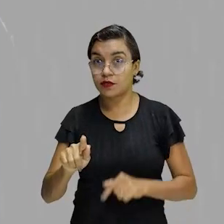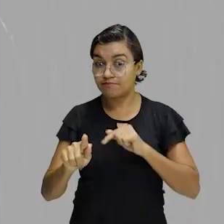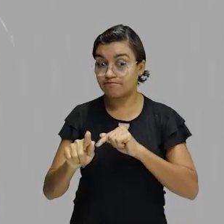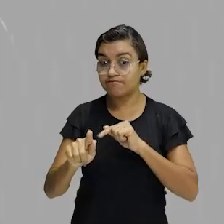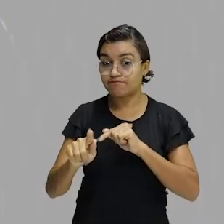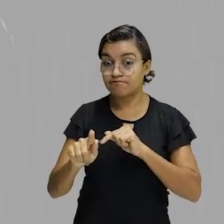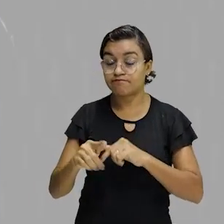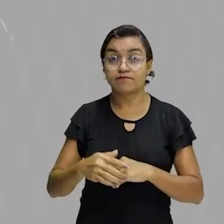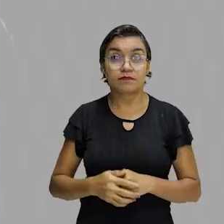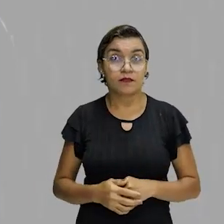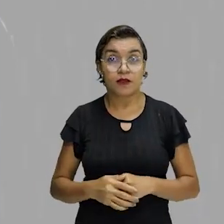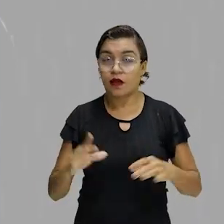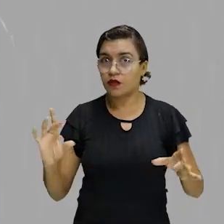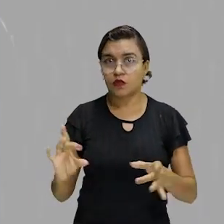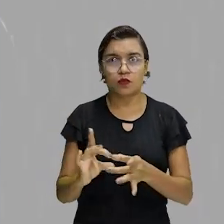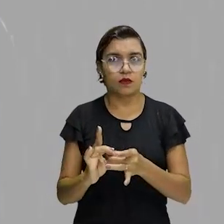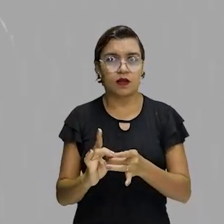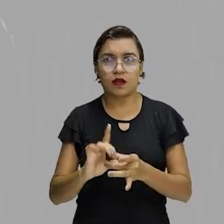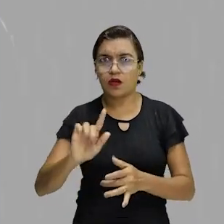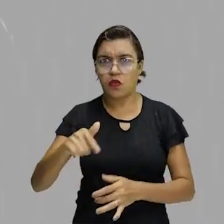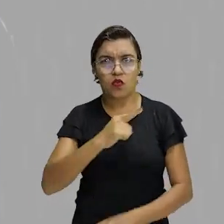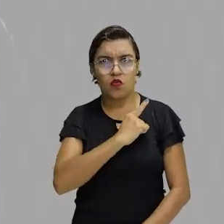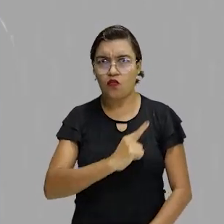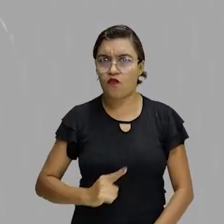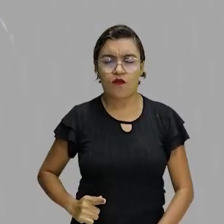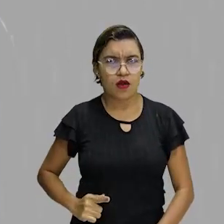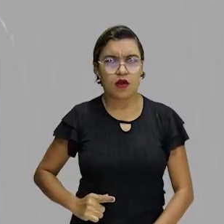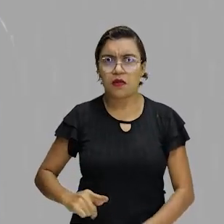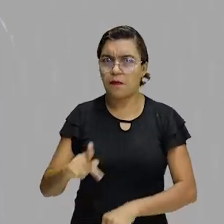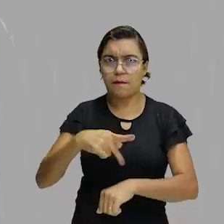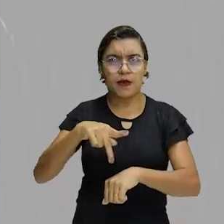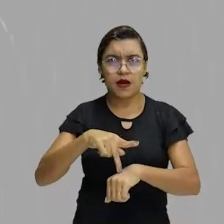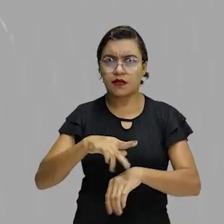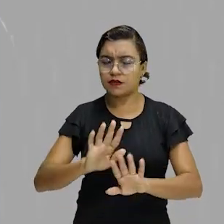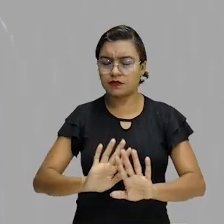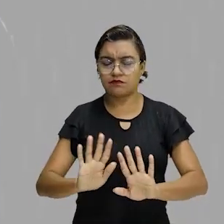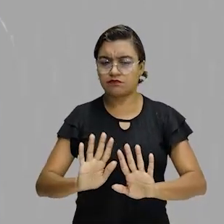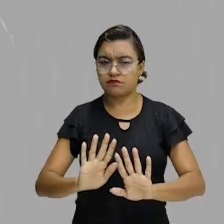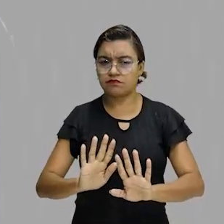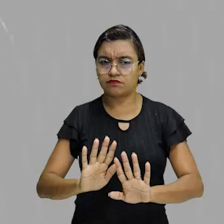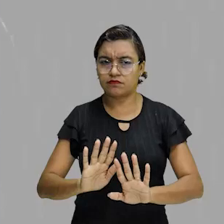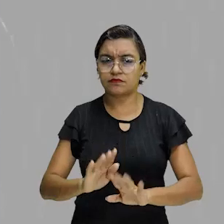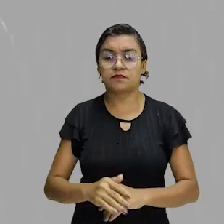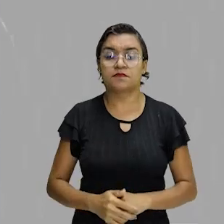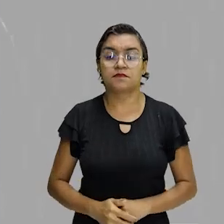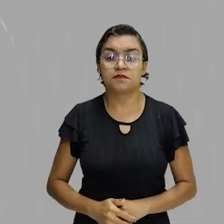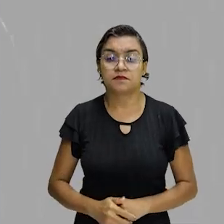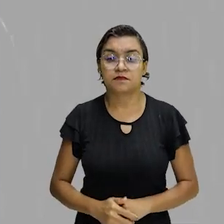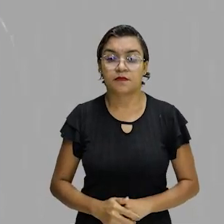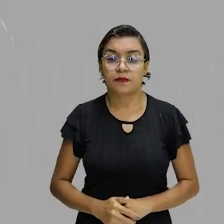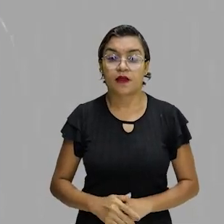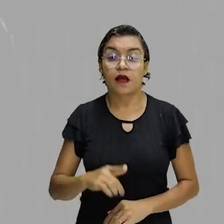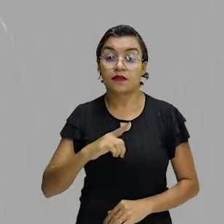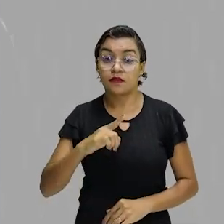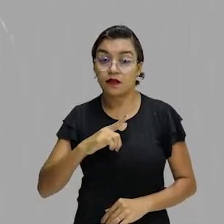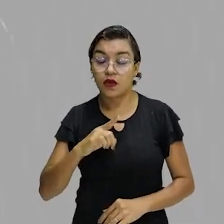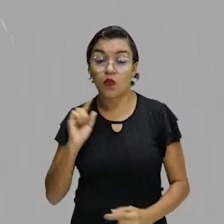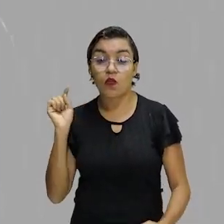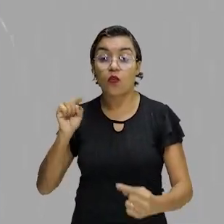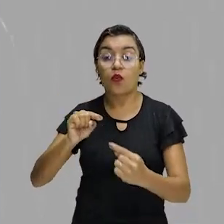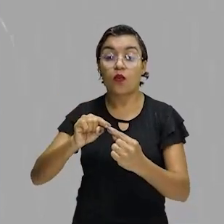governamental. Ela não está ligada a nenhum governo, a nenhum país. Ela é uma ONG internacional que tem a finalidade